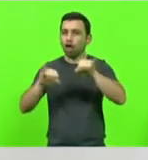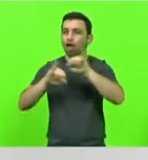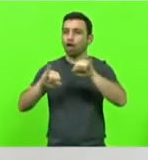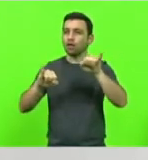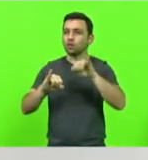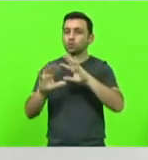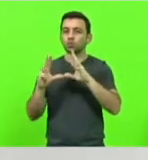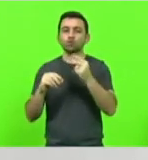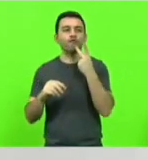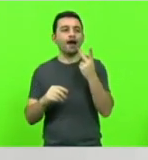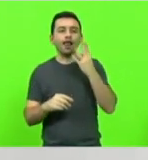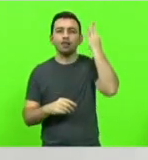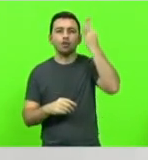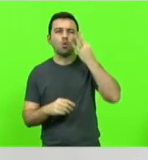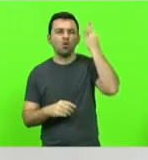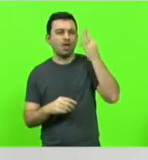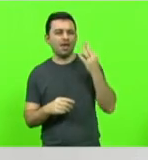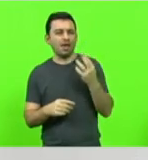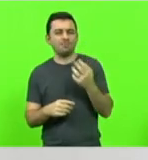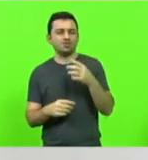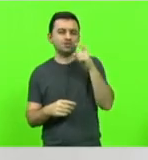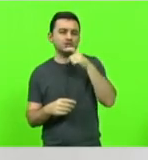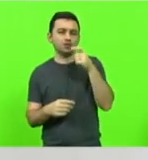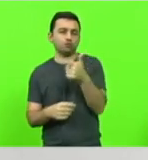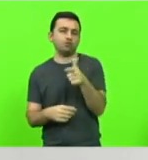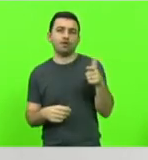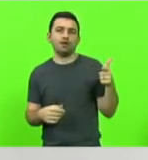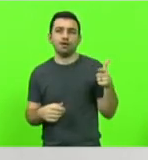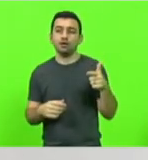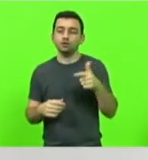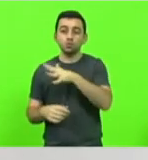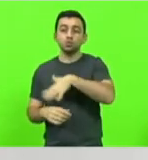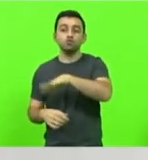da teoria da conspiração, deputado Ismael.